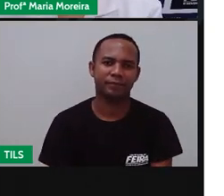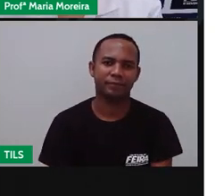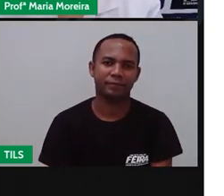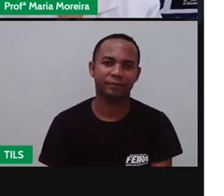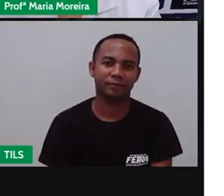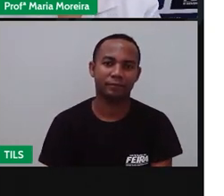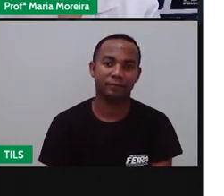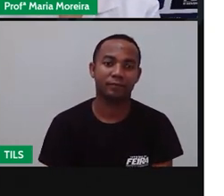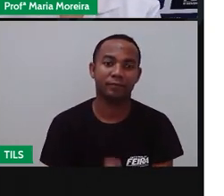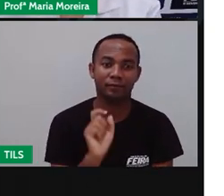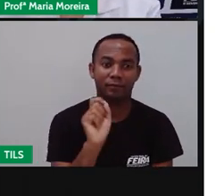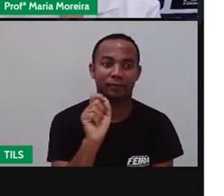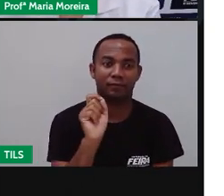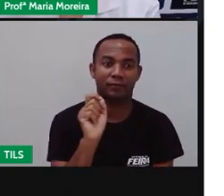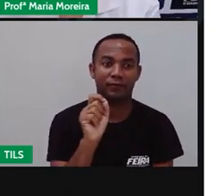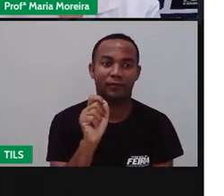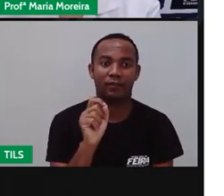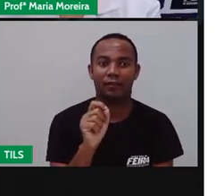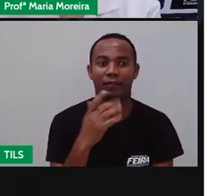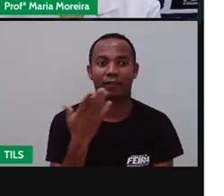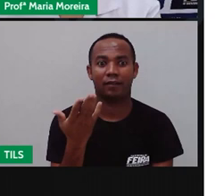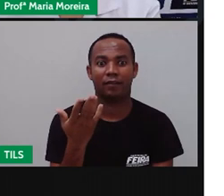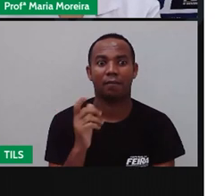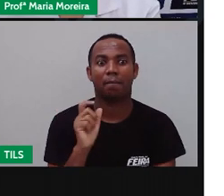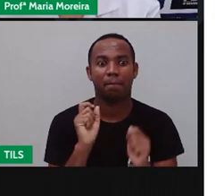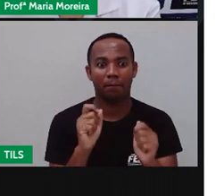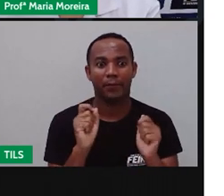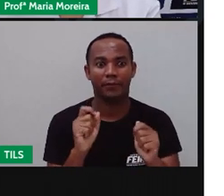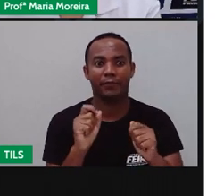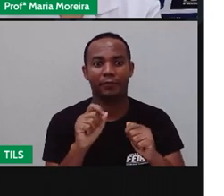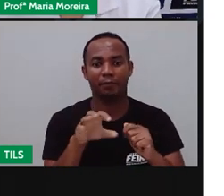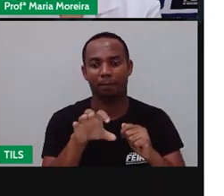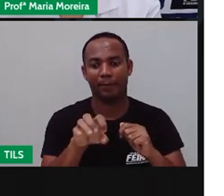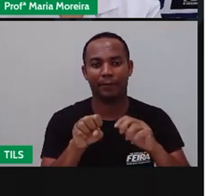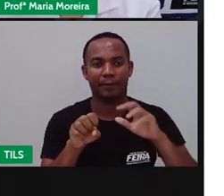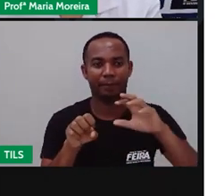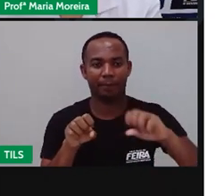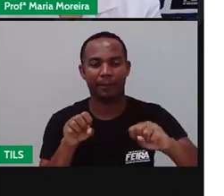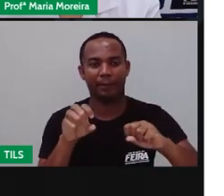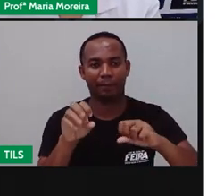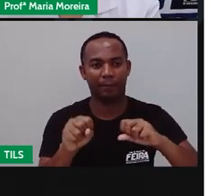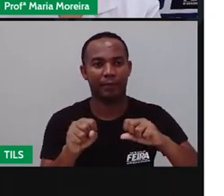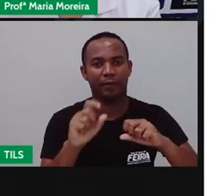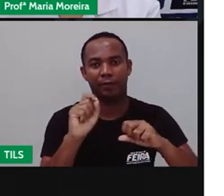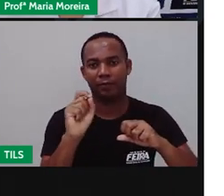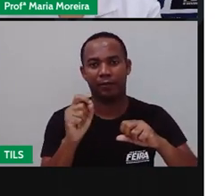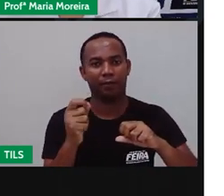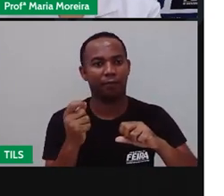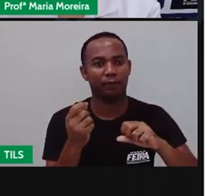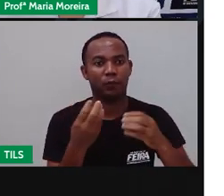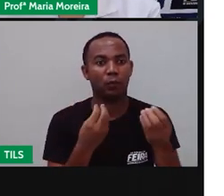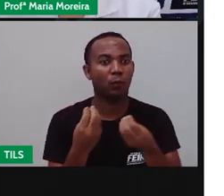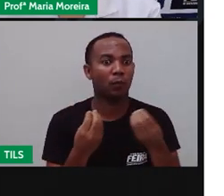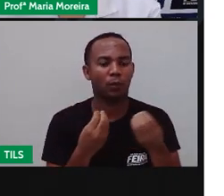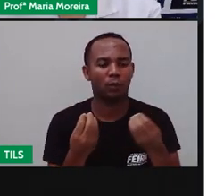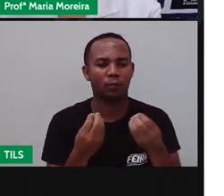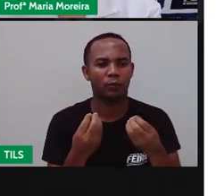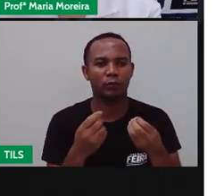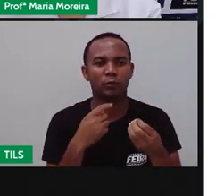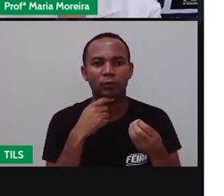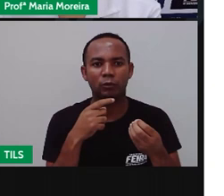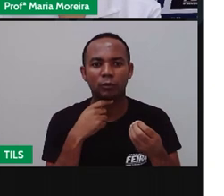Se essas sensações proporcionadas pelo tato, né, não existisse, não